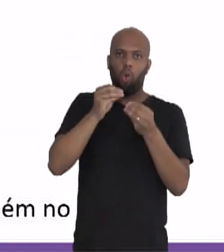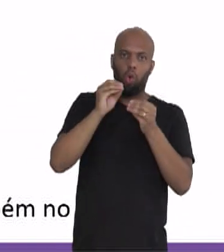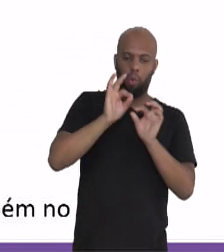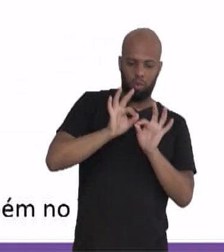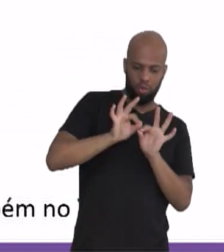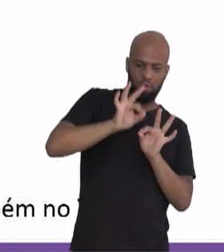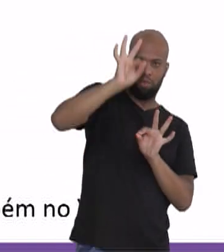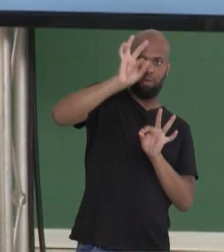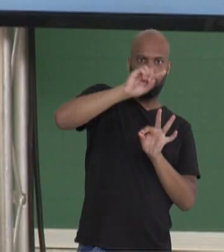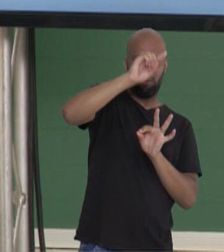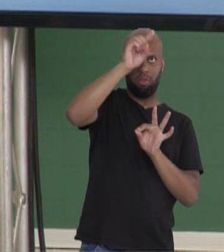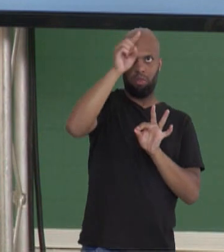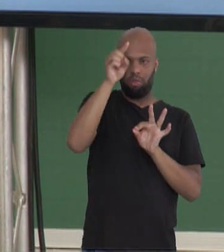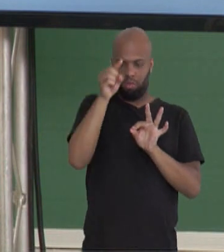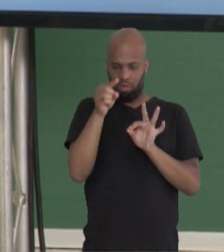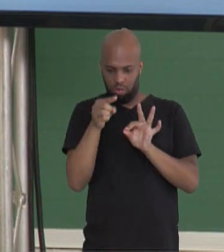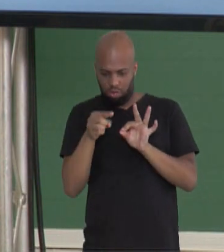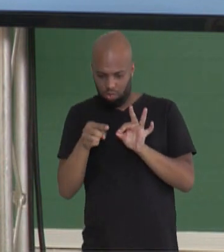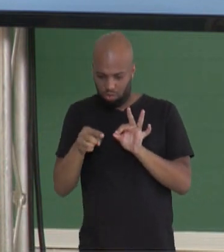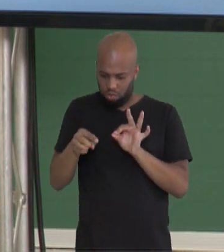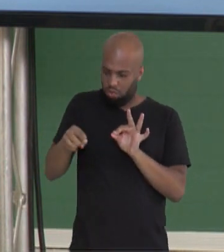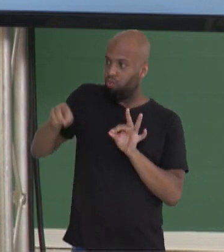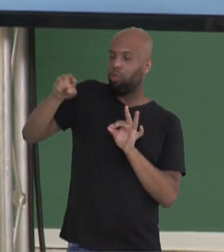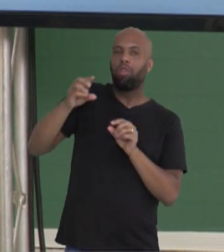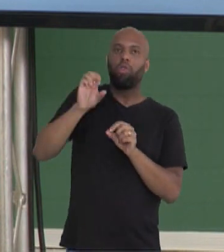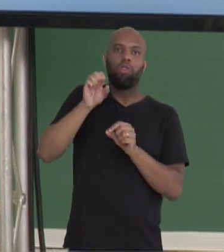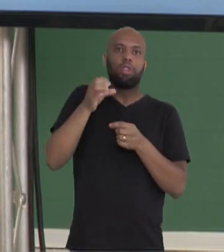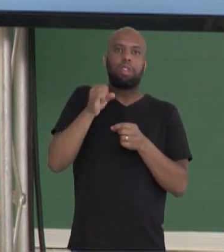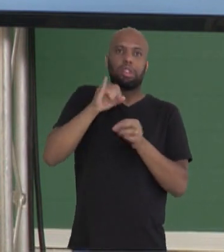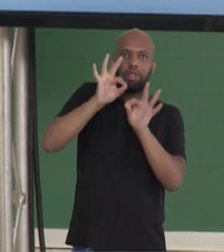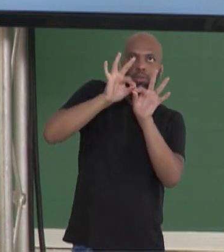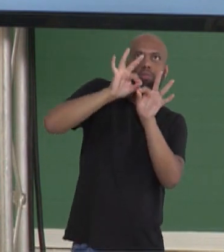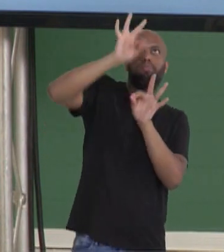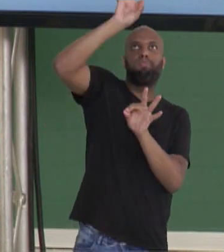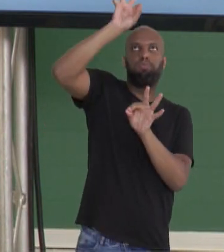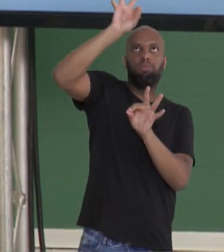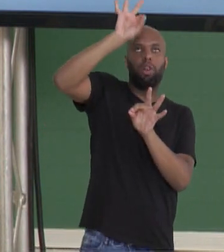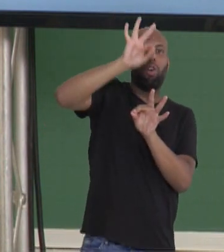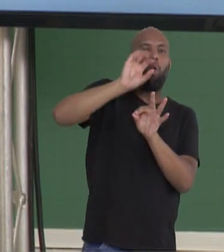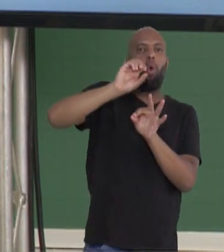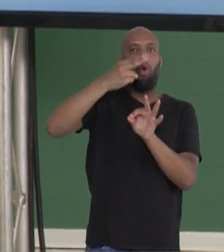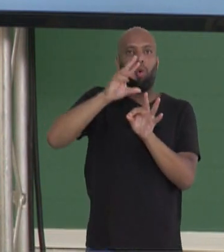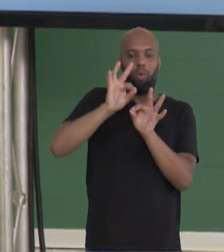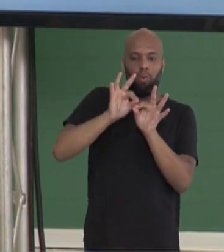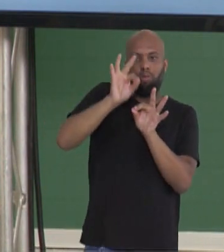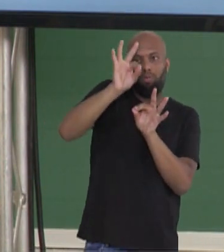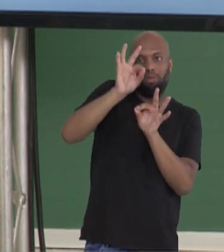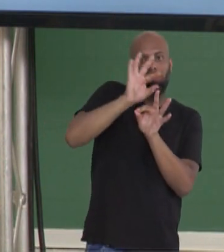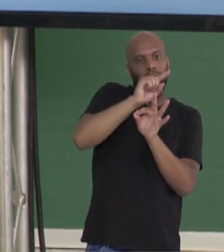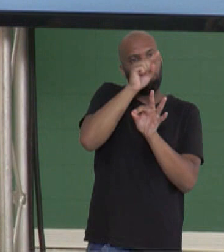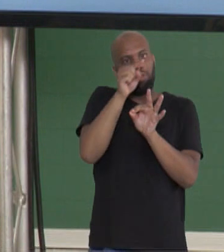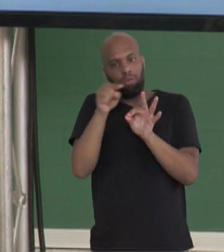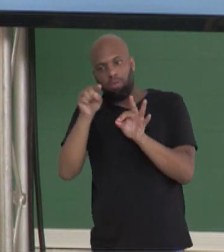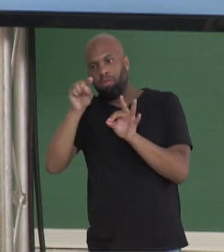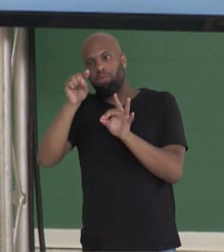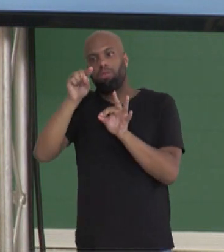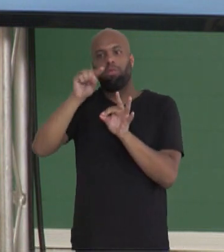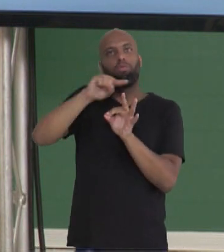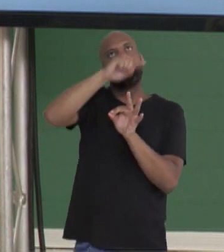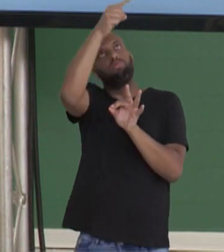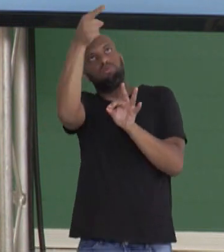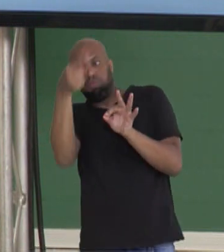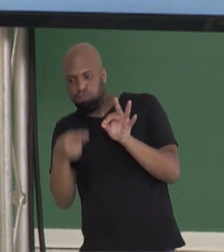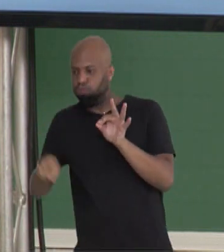tá certo? Se ela vai ser uma onda mais curta, se ela vai ser uma onda mais alta. Então, essa flutuação, perto do valor que vai